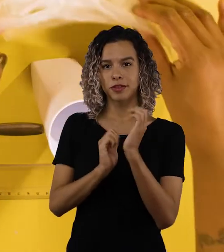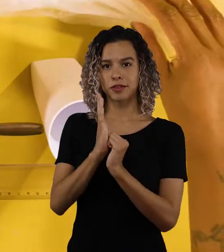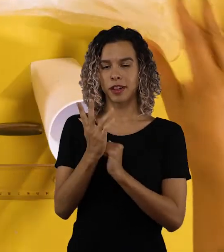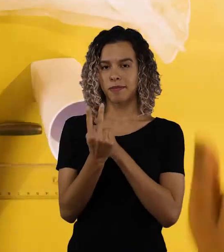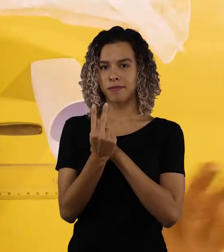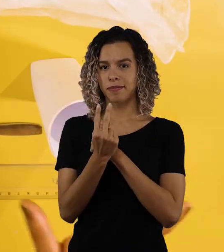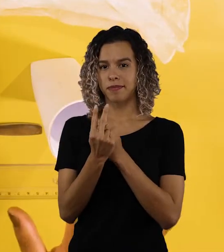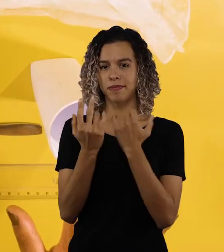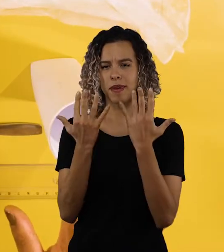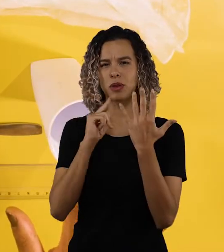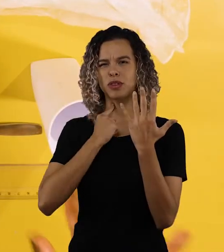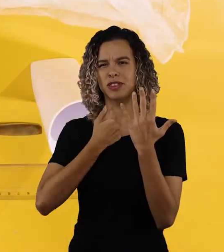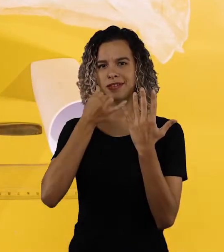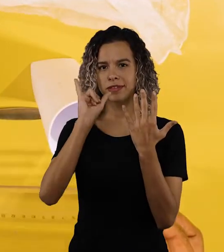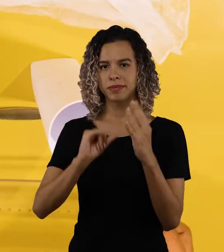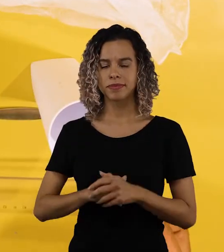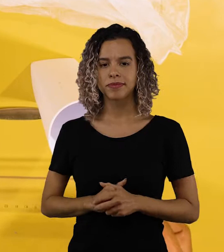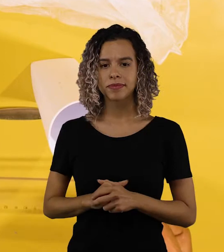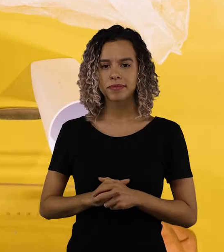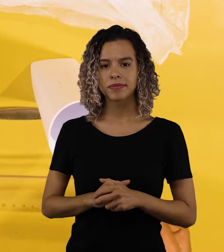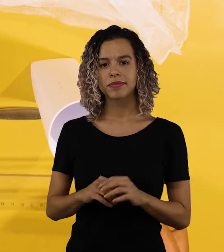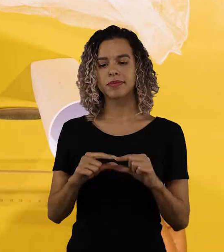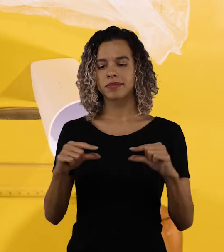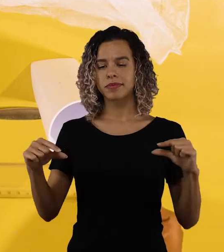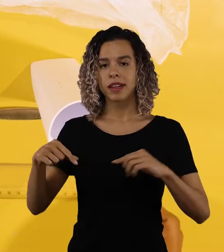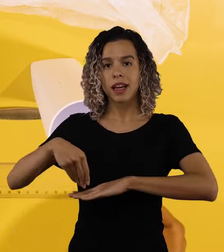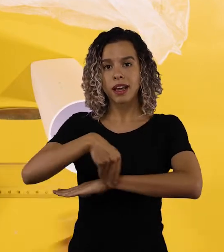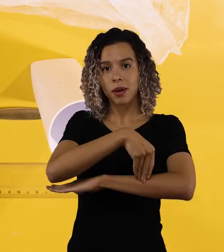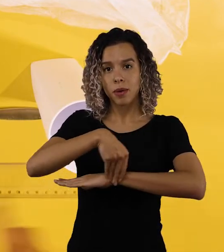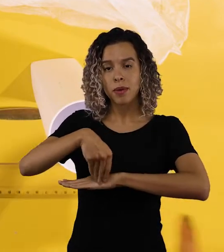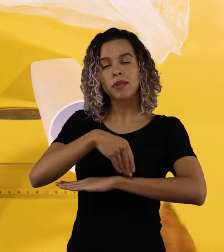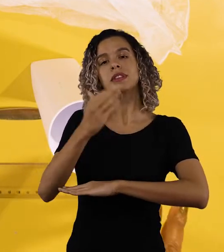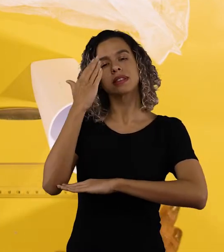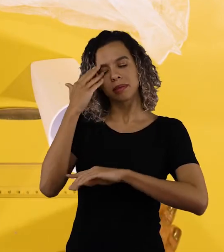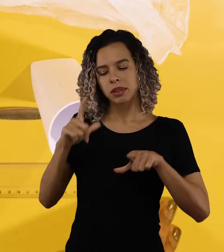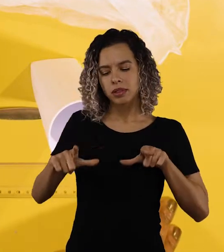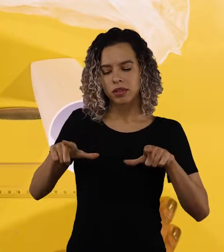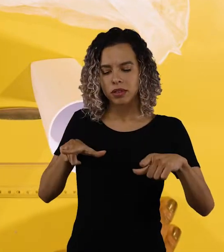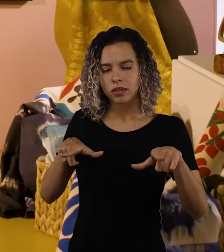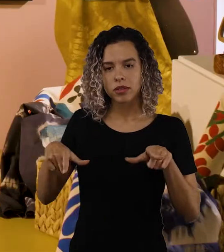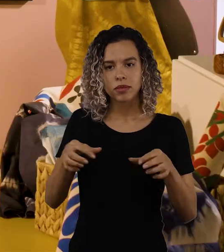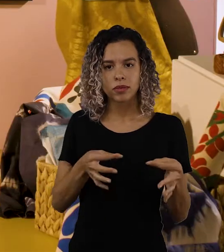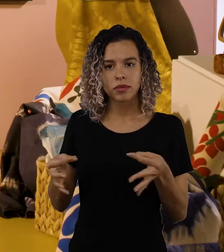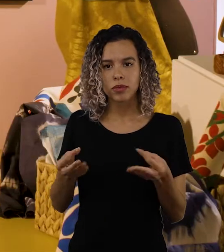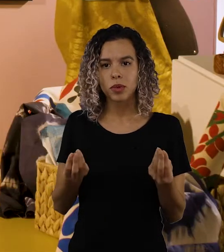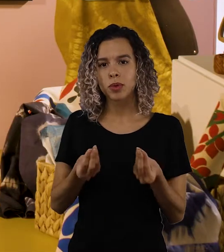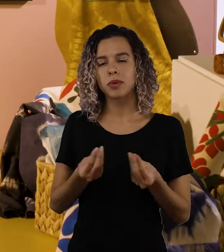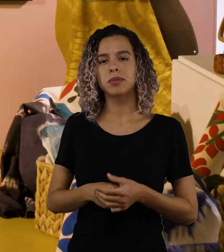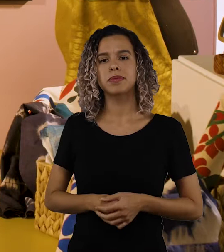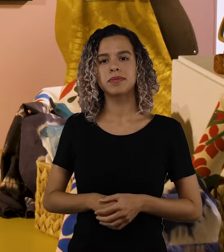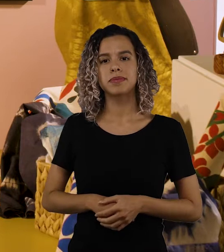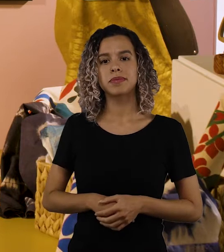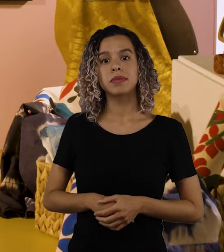de proteção para não manchar as mãos. E vamos precisar de uma régua para marcar o nosso tecido. Nós vamos